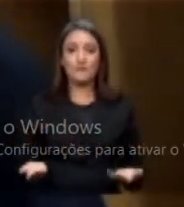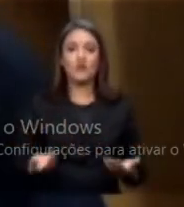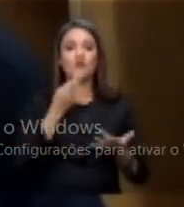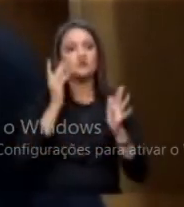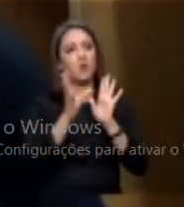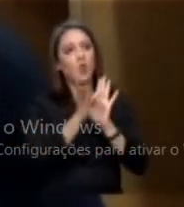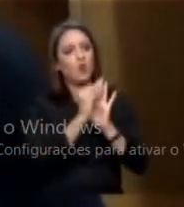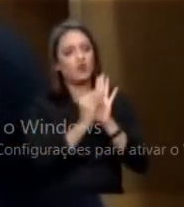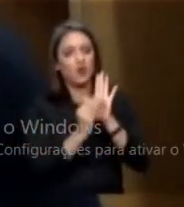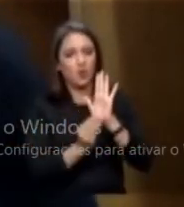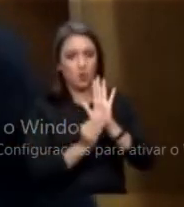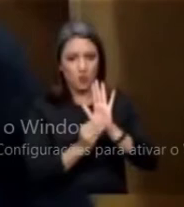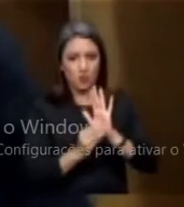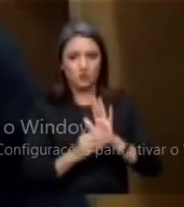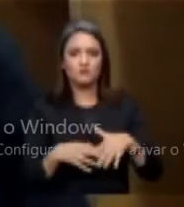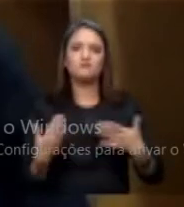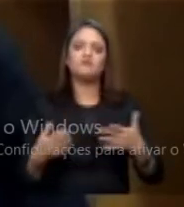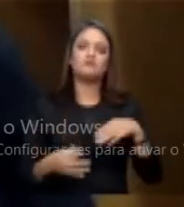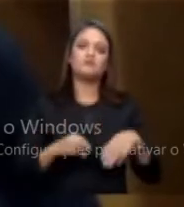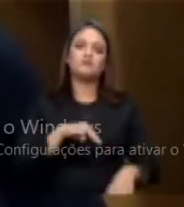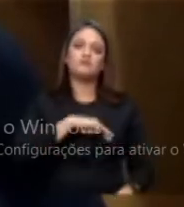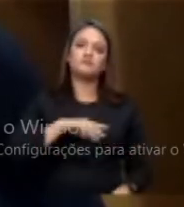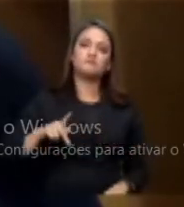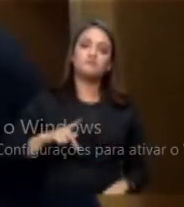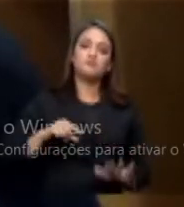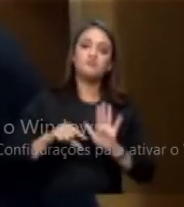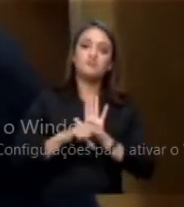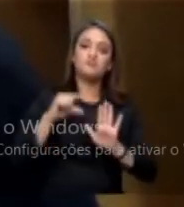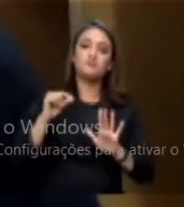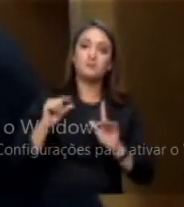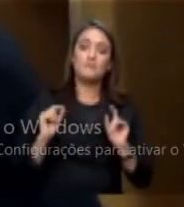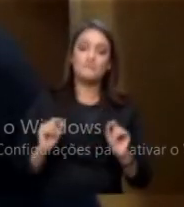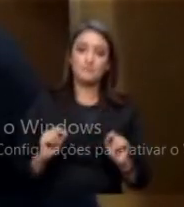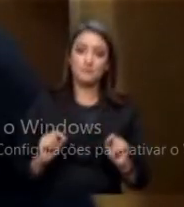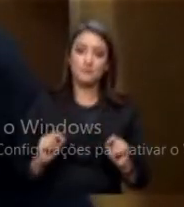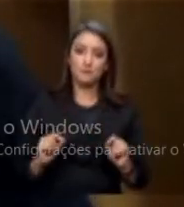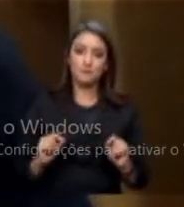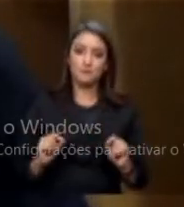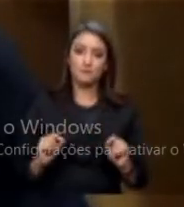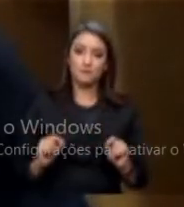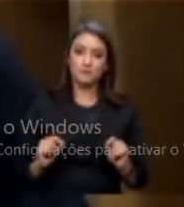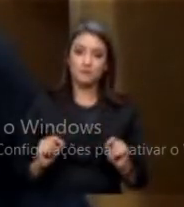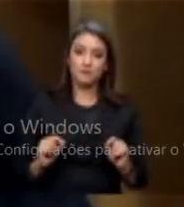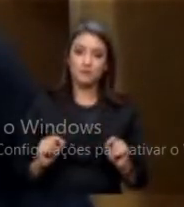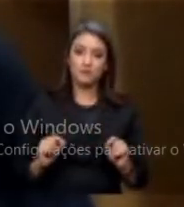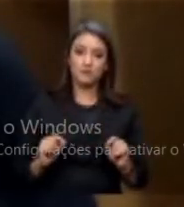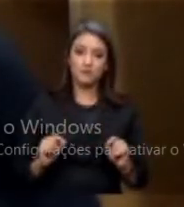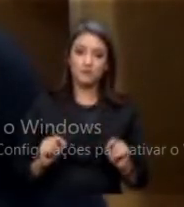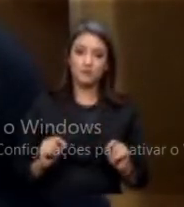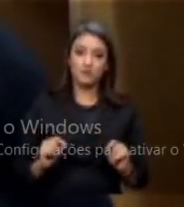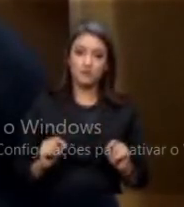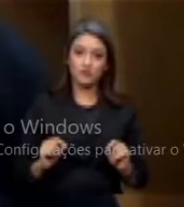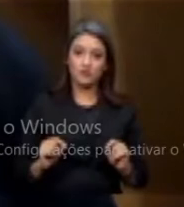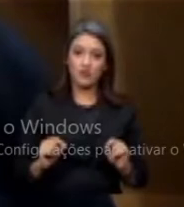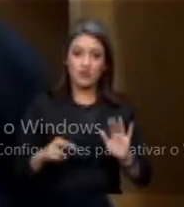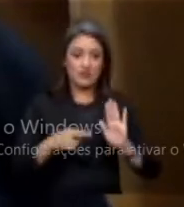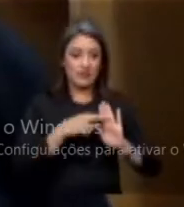caso, o Ministério Público gostaria de destacar que não está sub júdice a